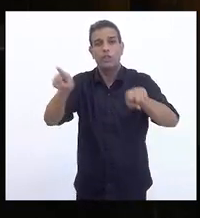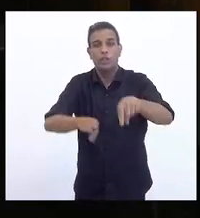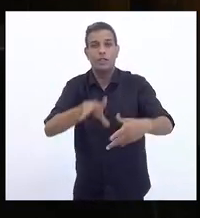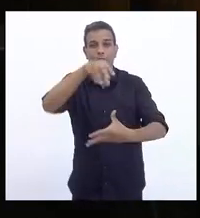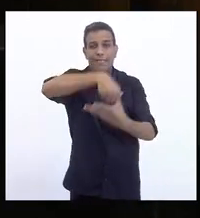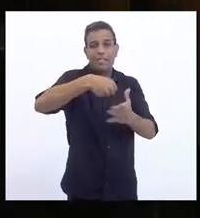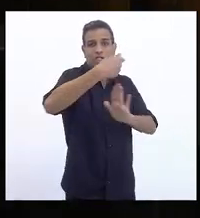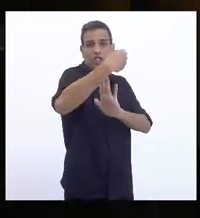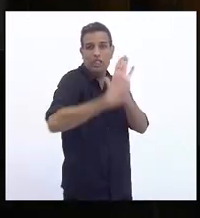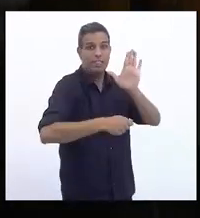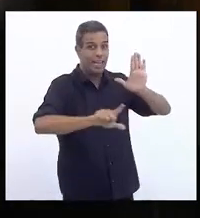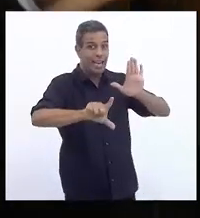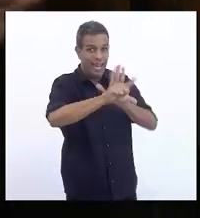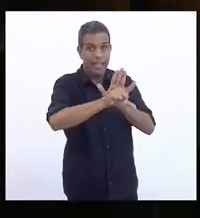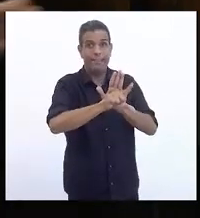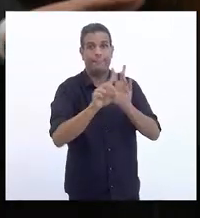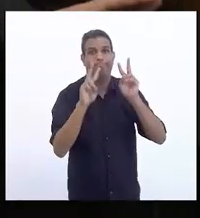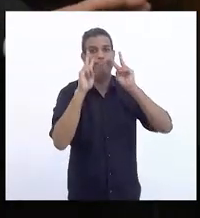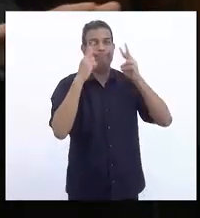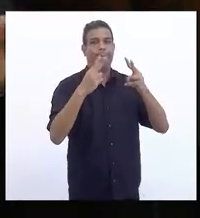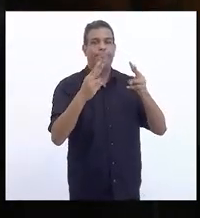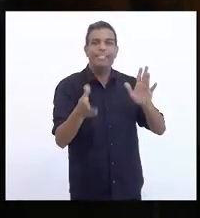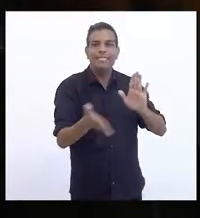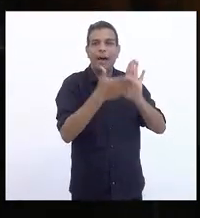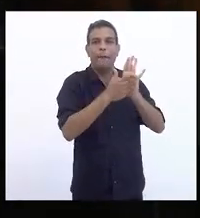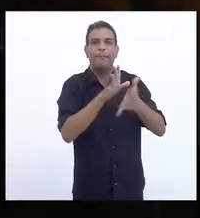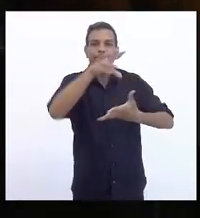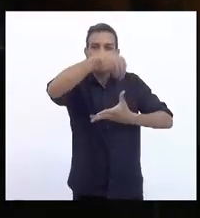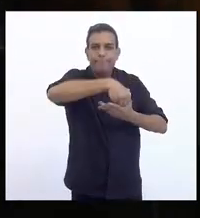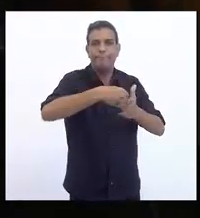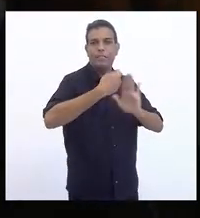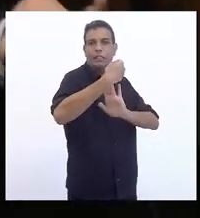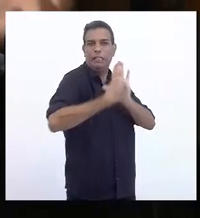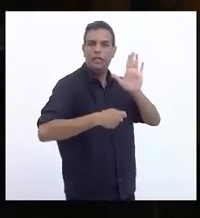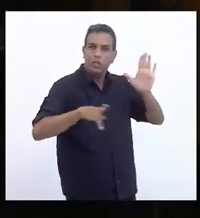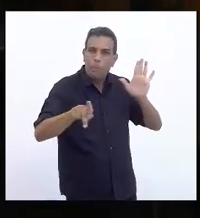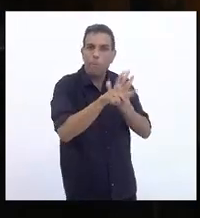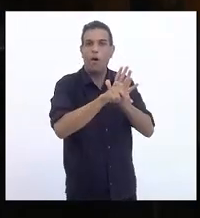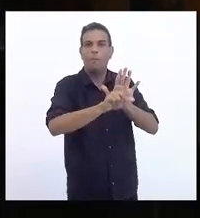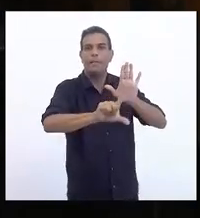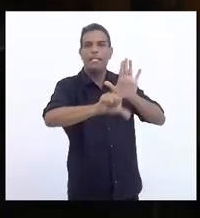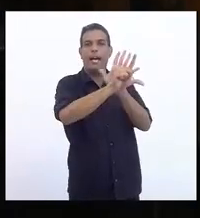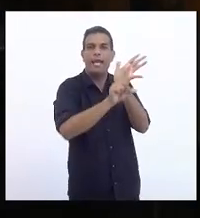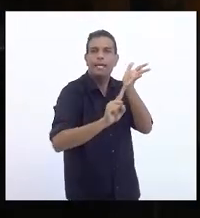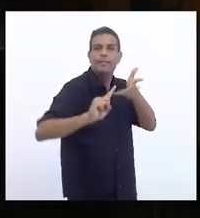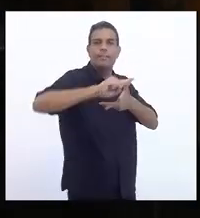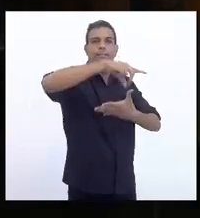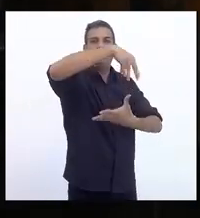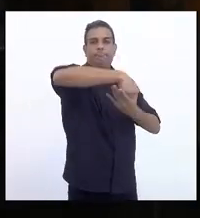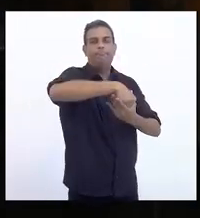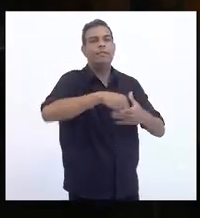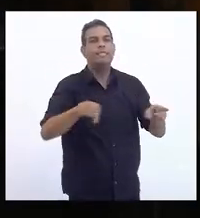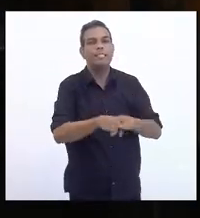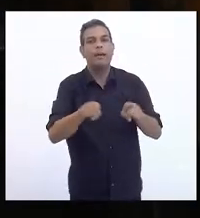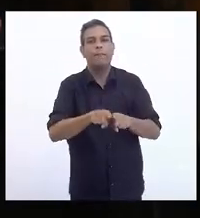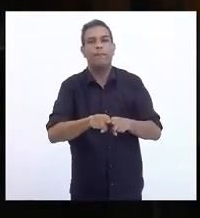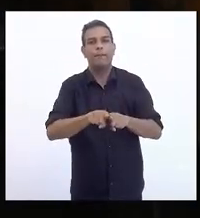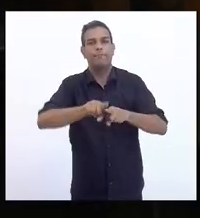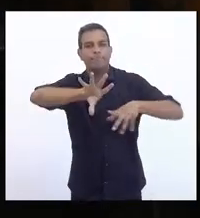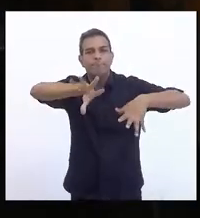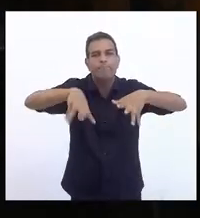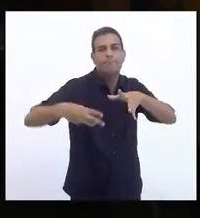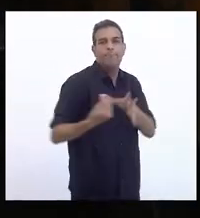da lei. Não, é? Não há aplausos nem vaias para isso, isso é o texto da lei. Para haver essa incorporação, a instituição